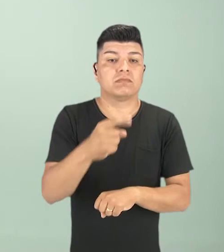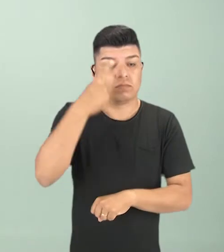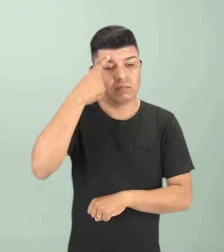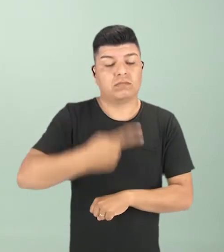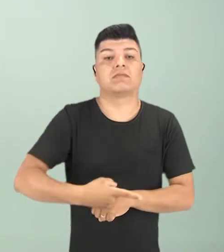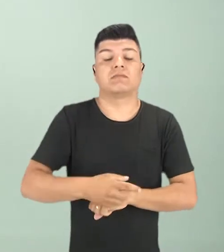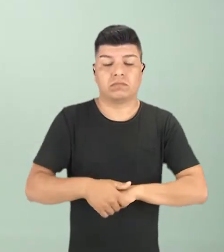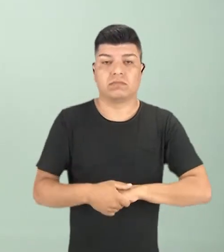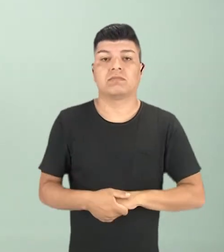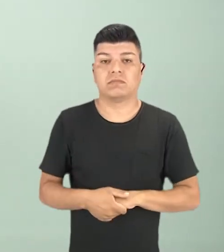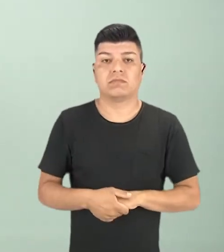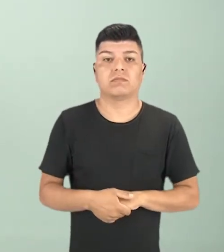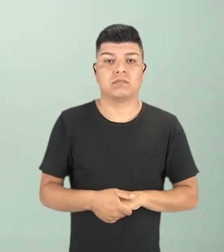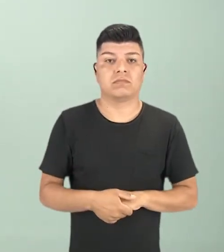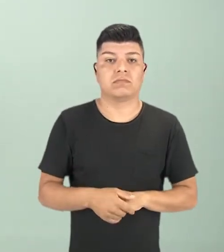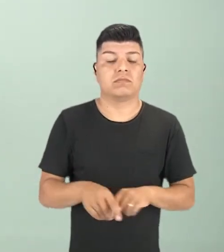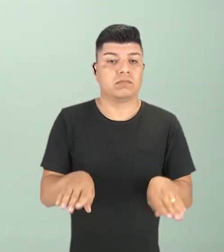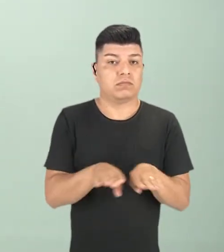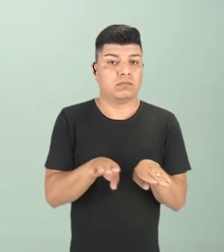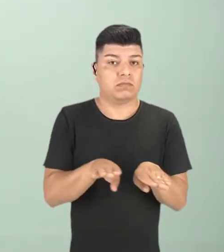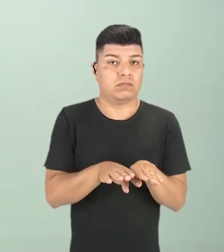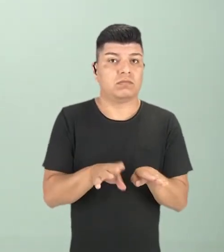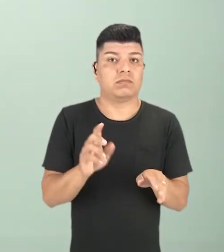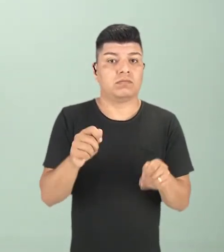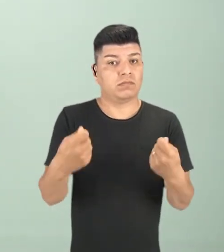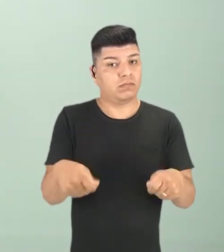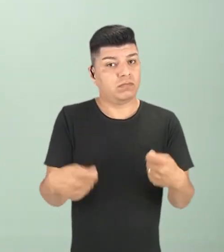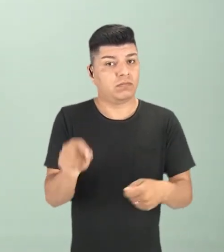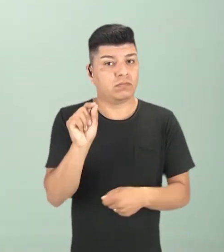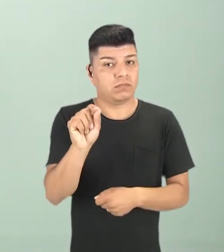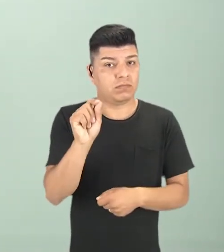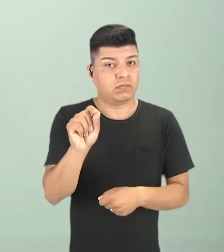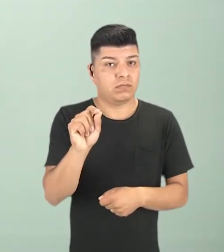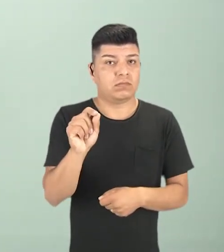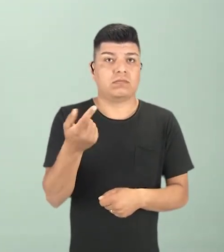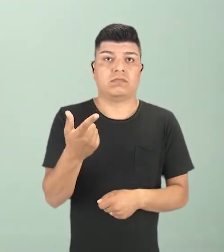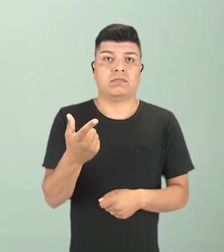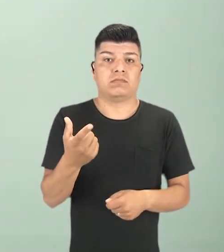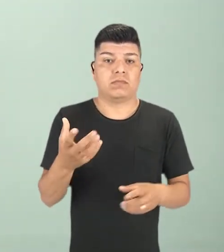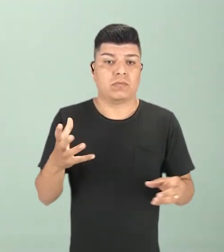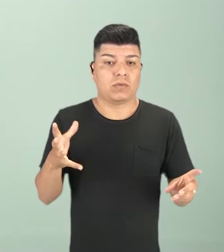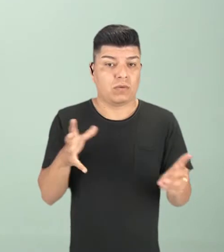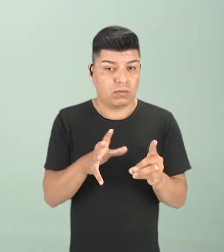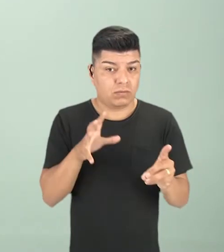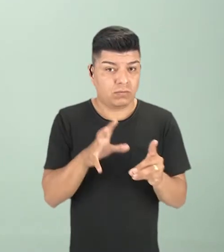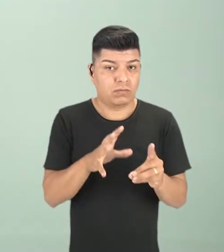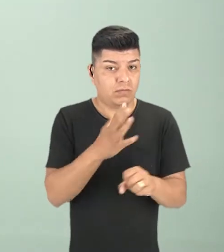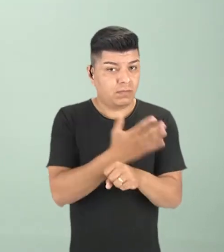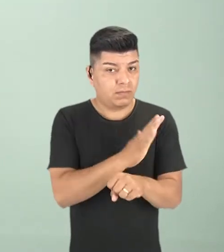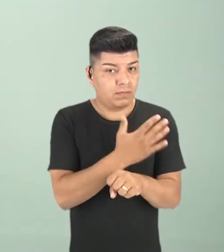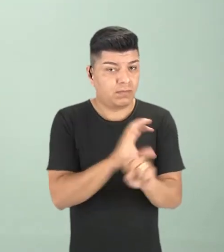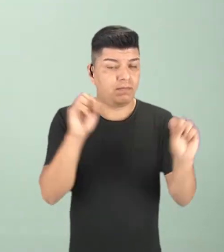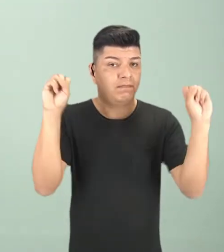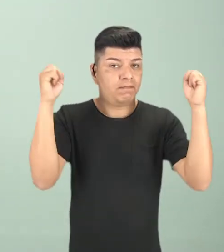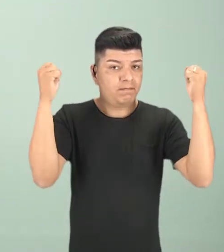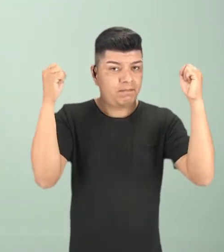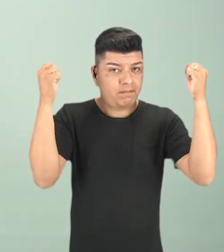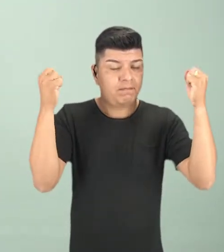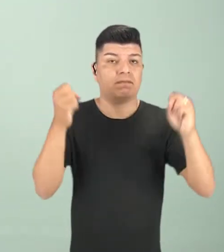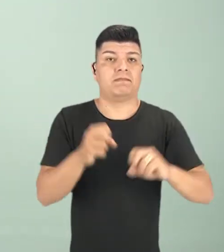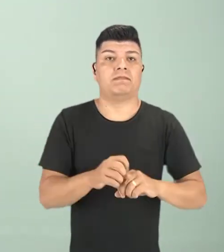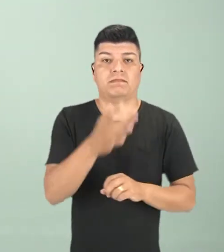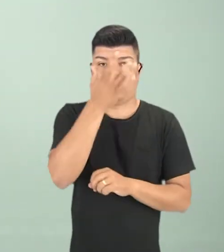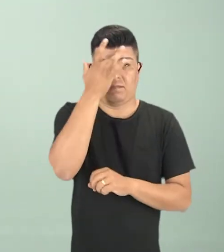obrigatória, e teoricamente ela deveria atuar como estímulo à prática regular de exercício físico. E